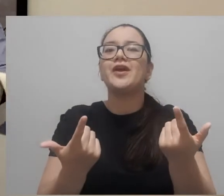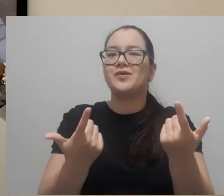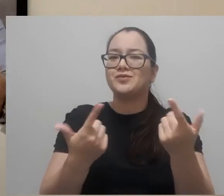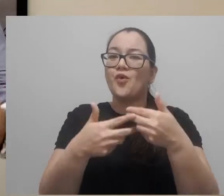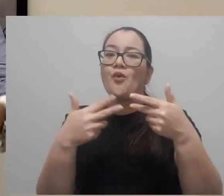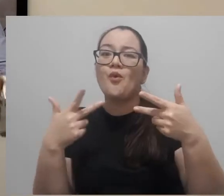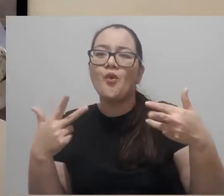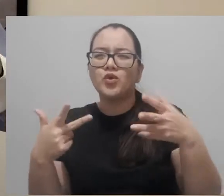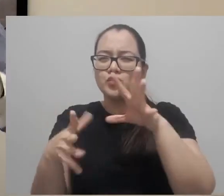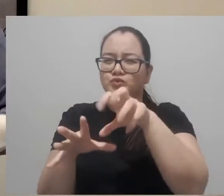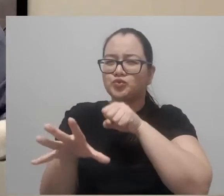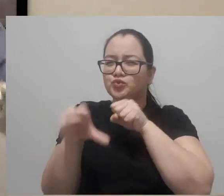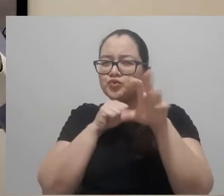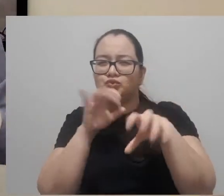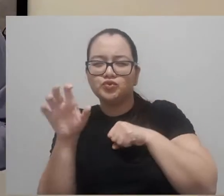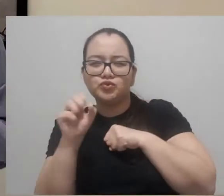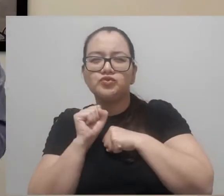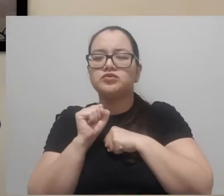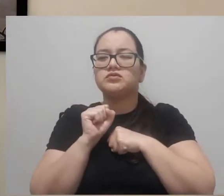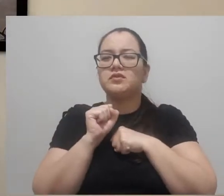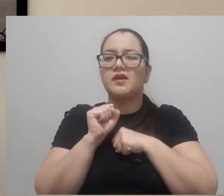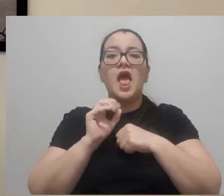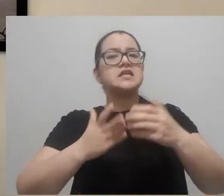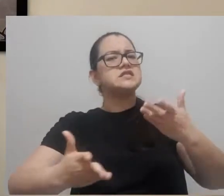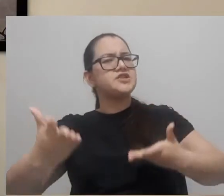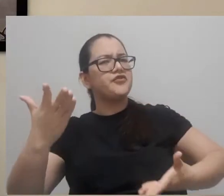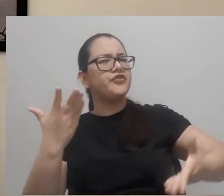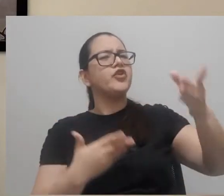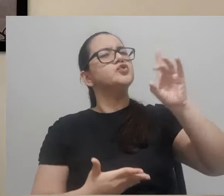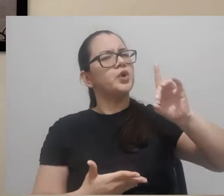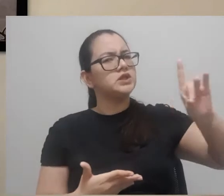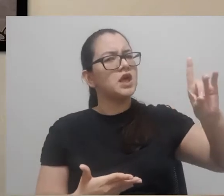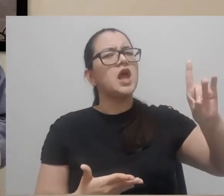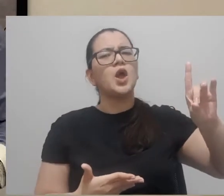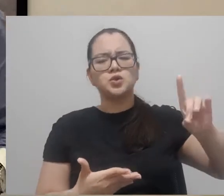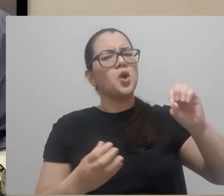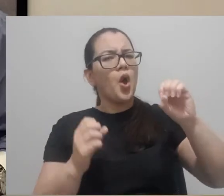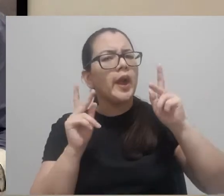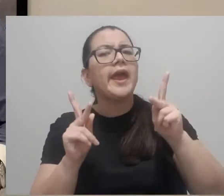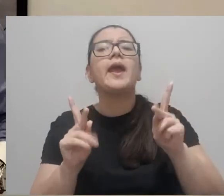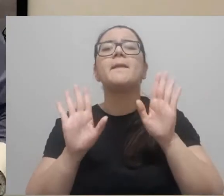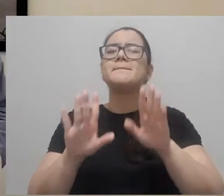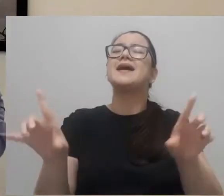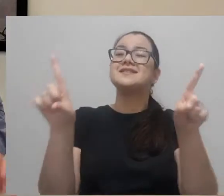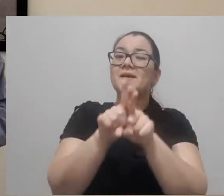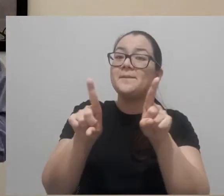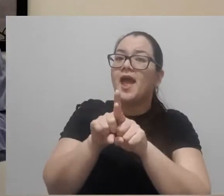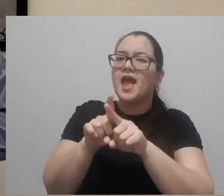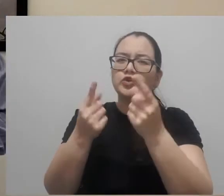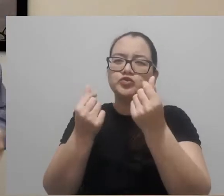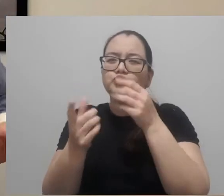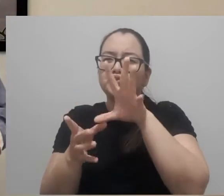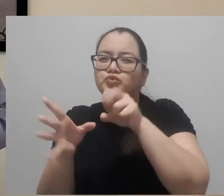prestava a Deus, mas eles estavam ali em busca de algo que eles pudessem ganhar. Os discípulos estão sendo orientados a uma vida